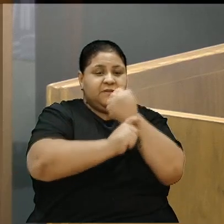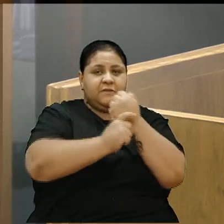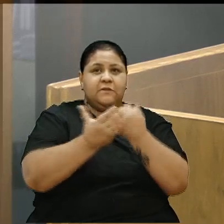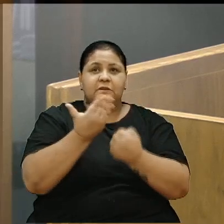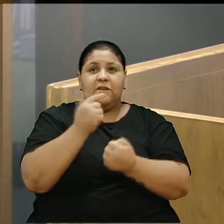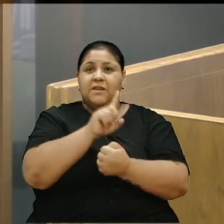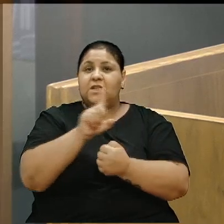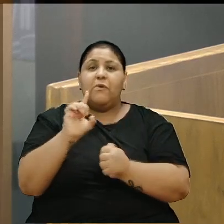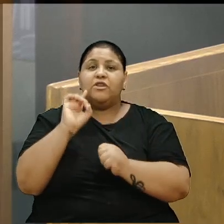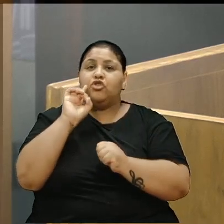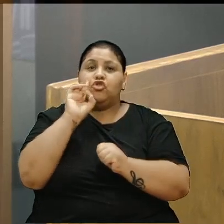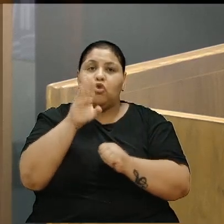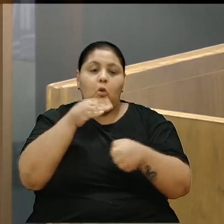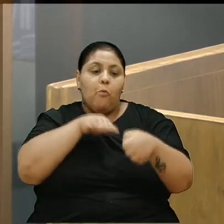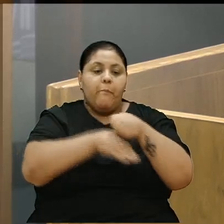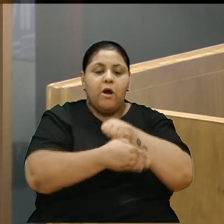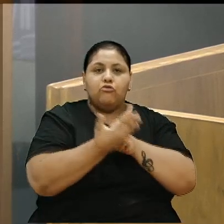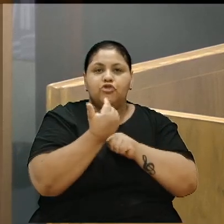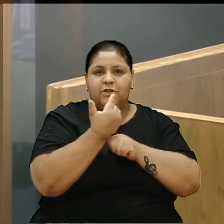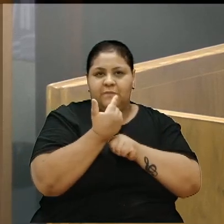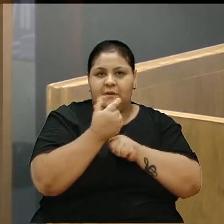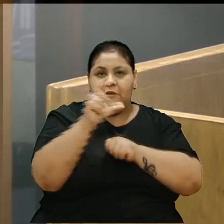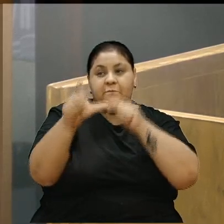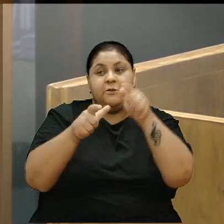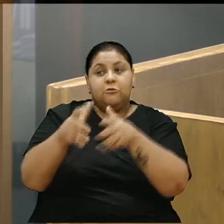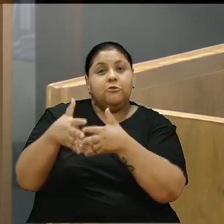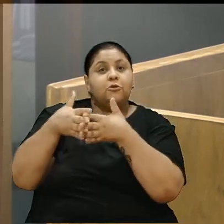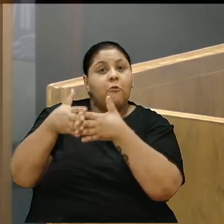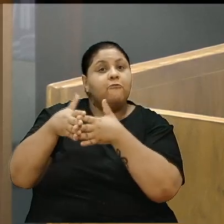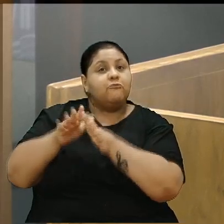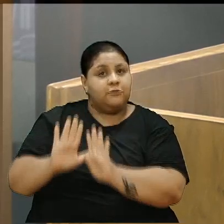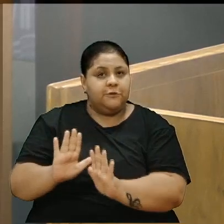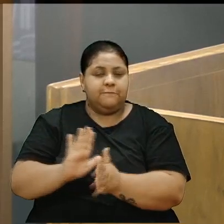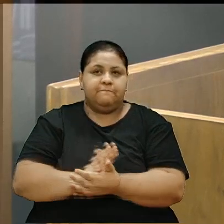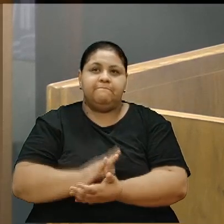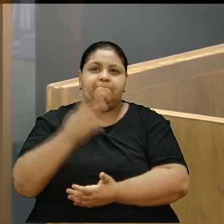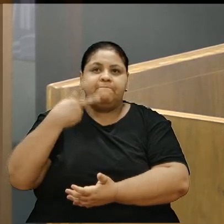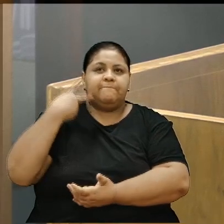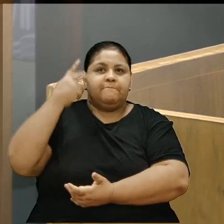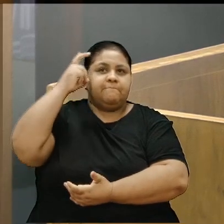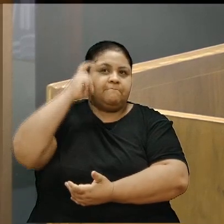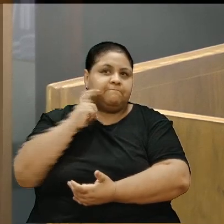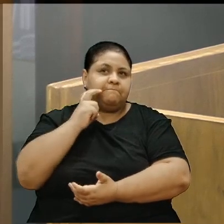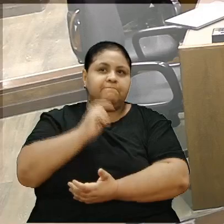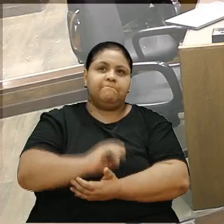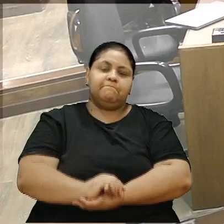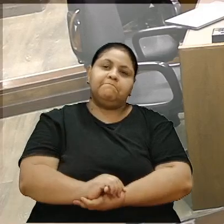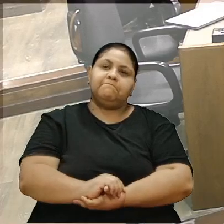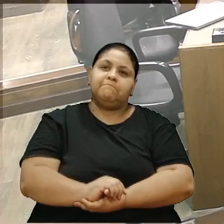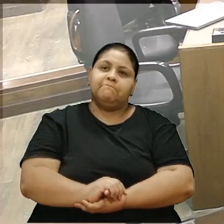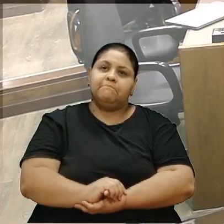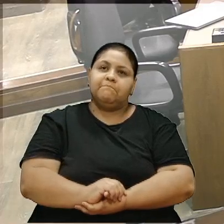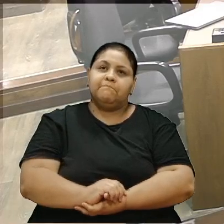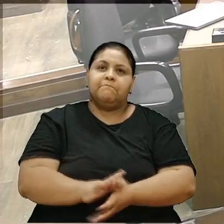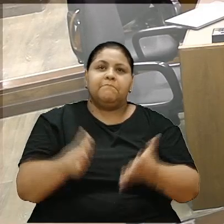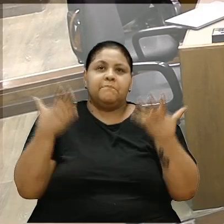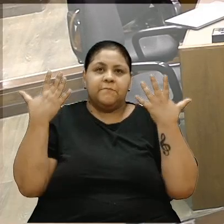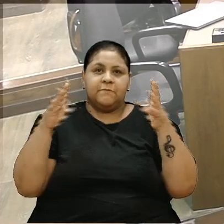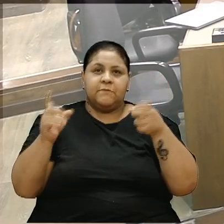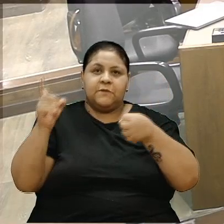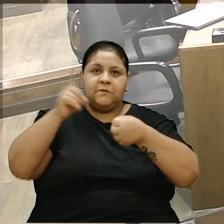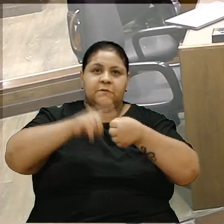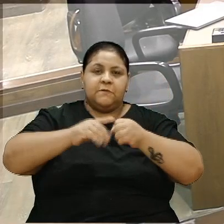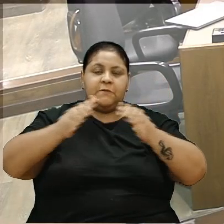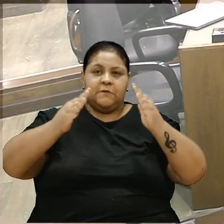banco de alimentos, né? As pessoas confundem muito essa situação. Vereador Daniel Santos, por favor. Vereador Edson, quero lhe parabenizar por ter voltado a casa